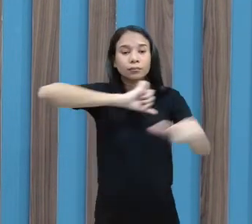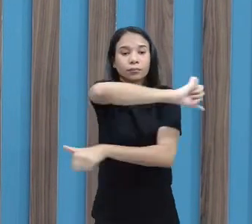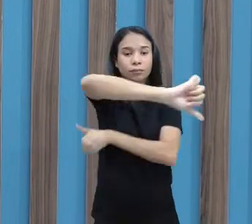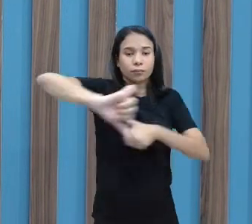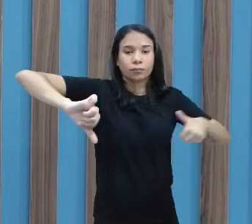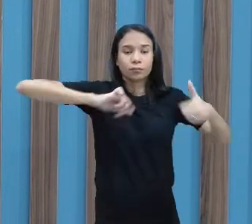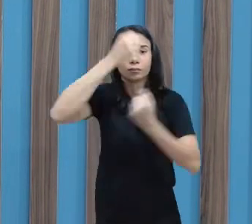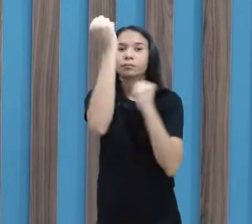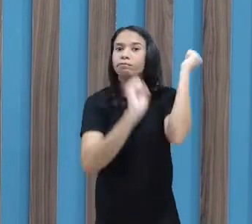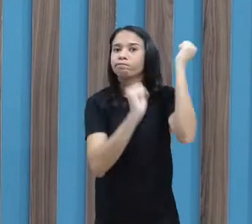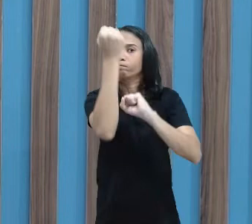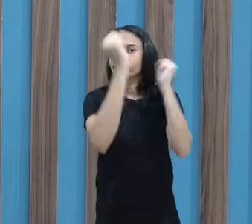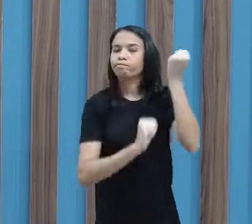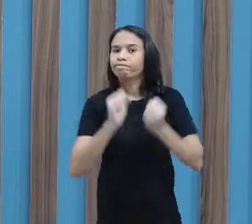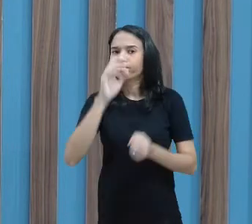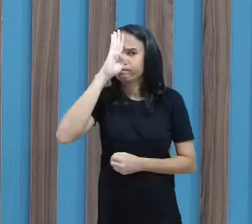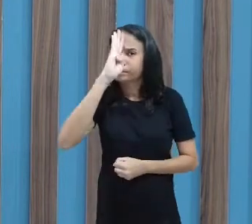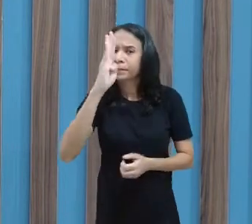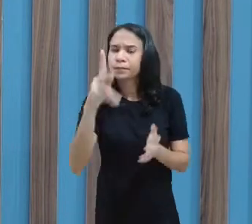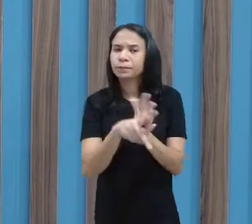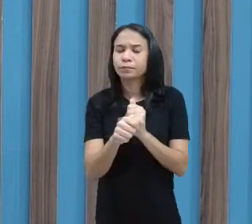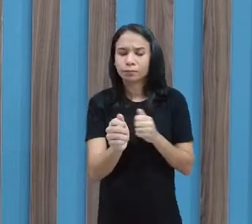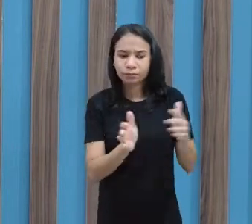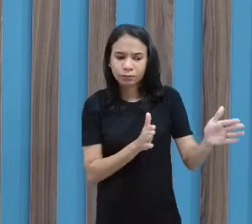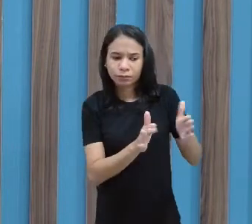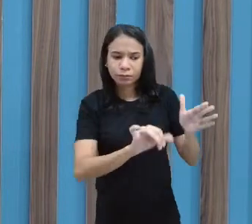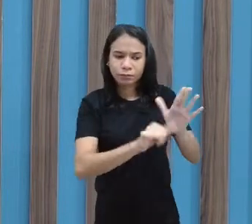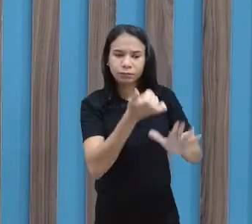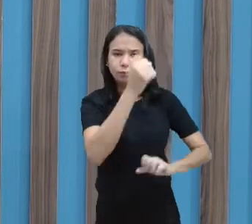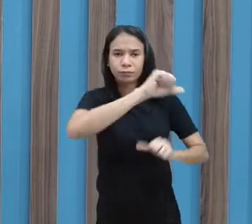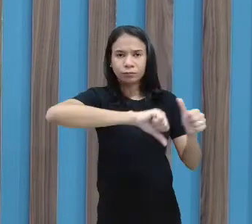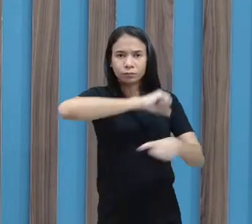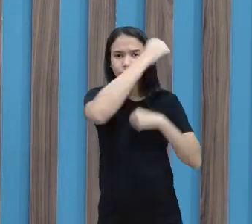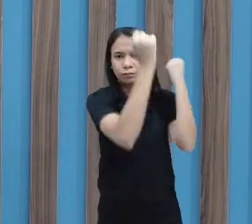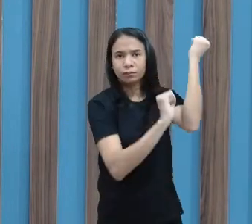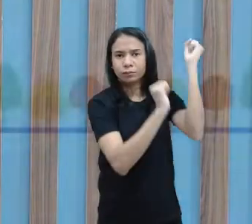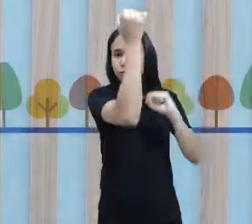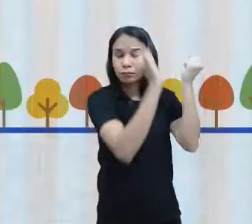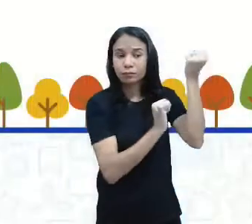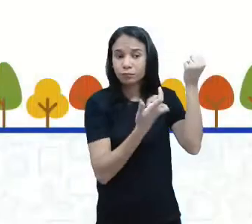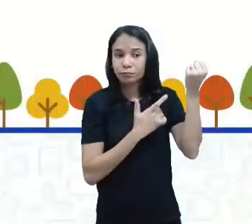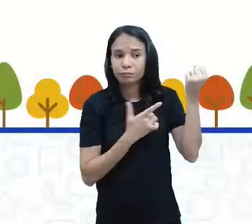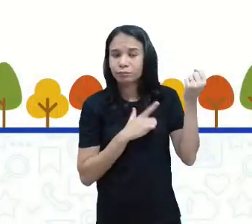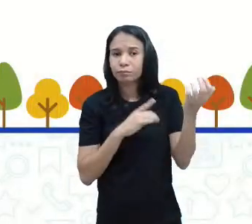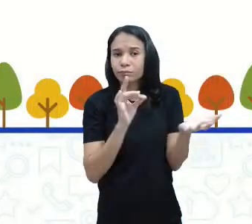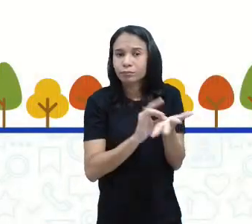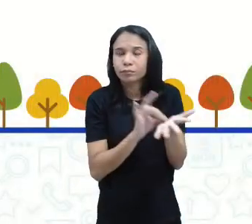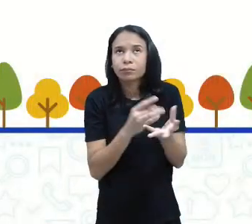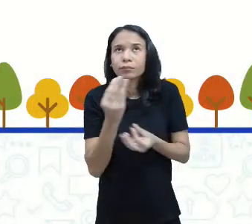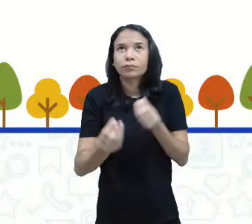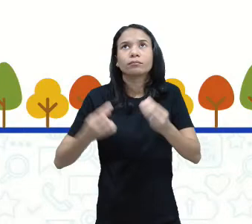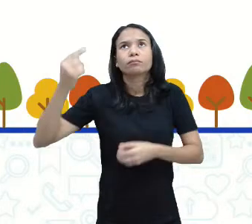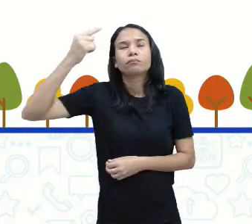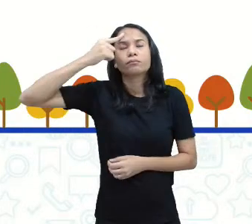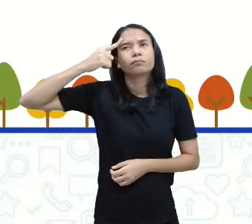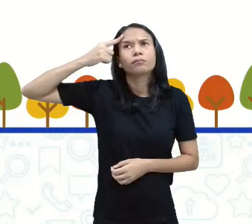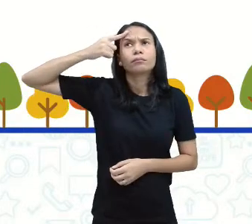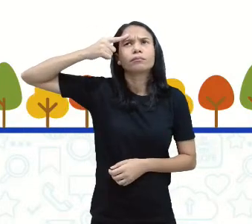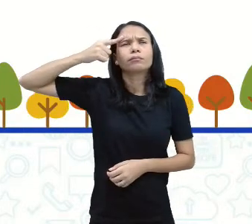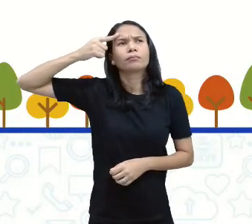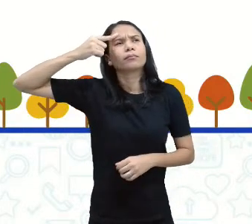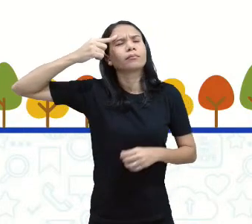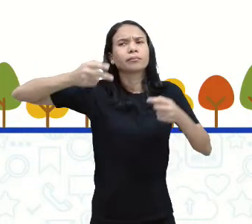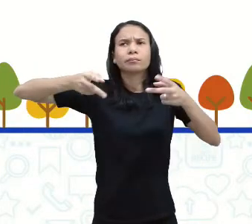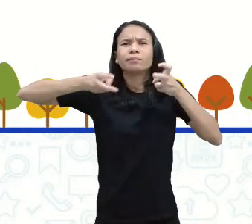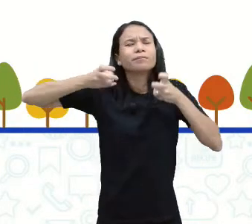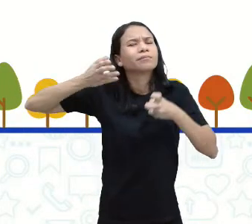Revolução Industrial, principalmente o período ali da primeira Revolução Industrial, não se tinha muito esse pensamento, né, de